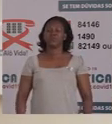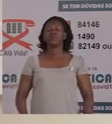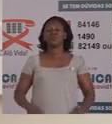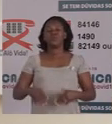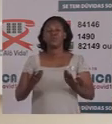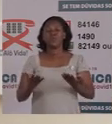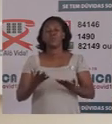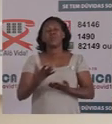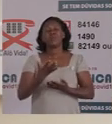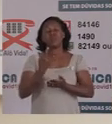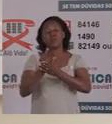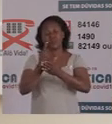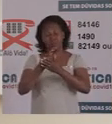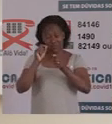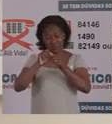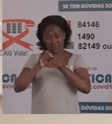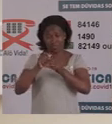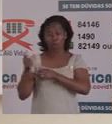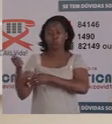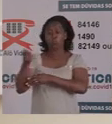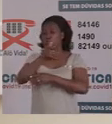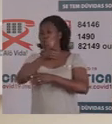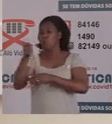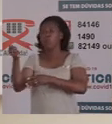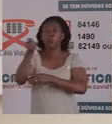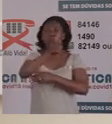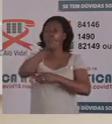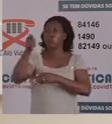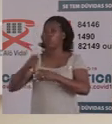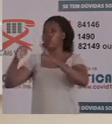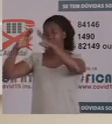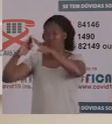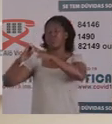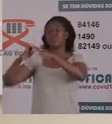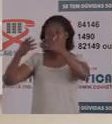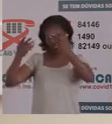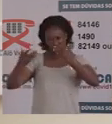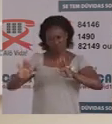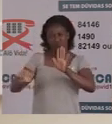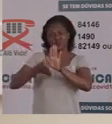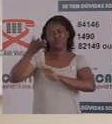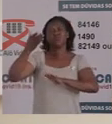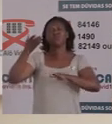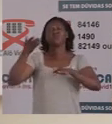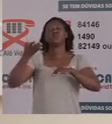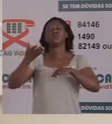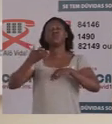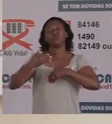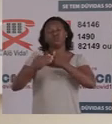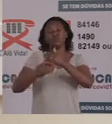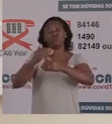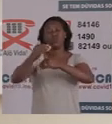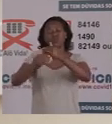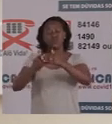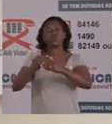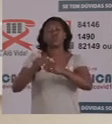fazer a desinfecção do acampamento. Este processo já começou. Este processo decorre por fases, por